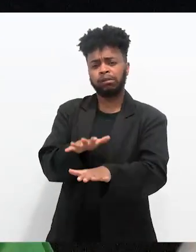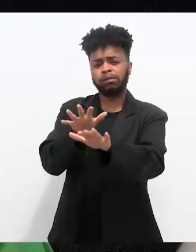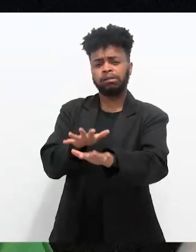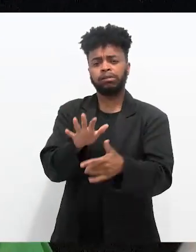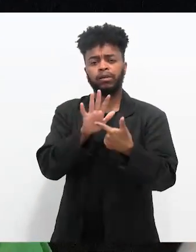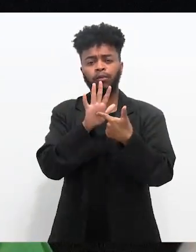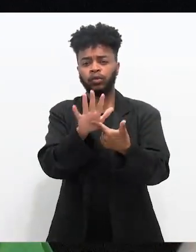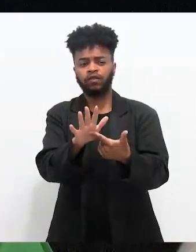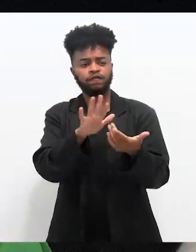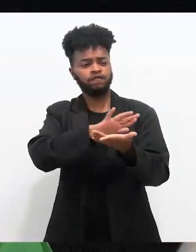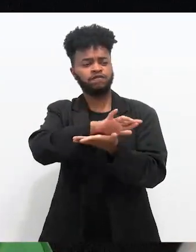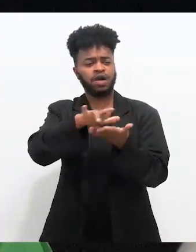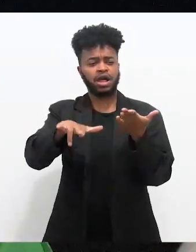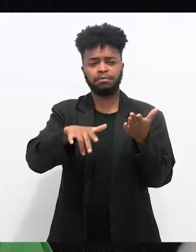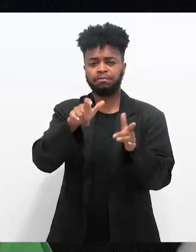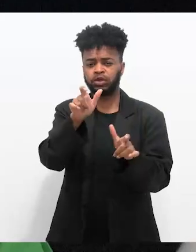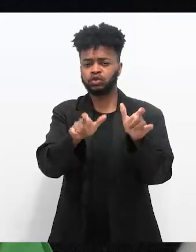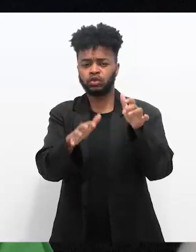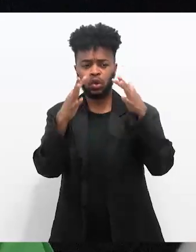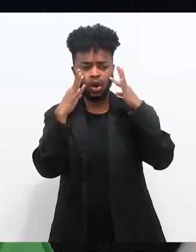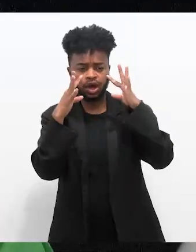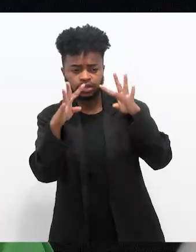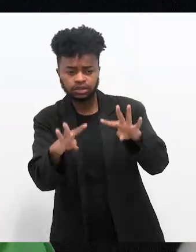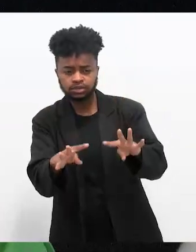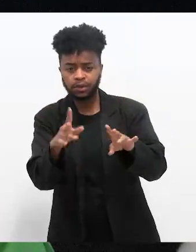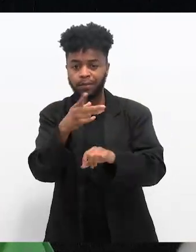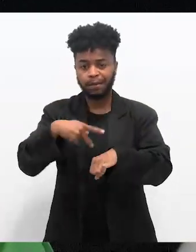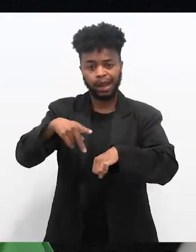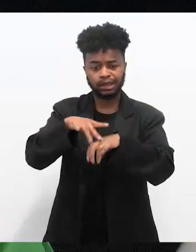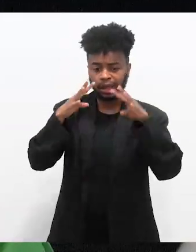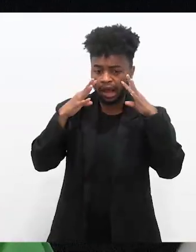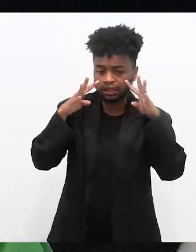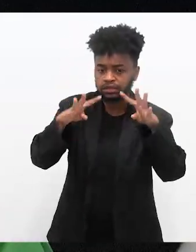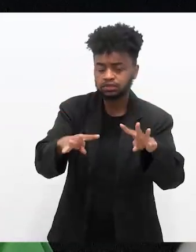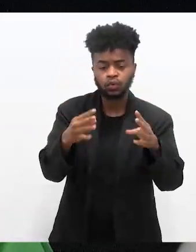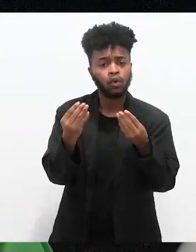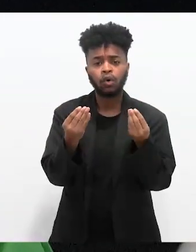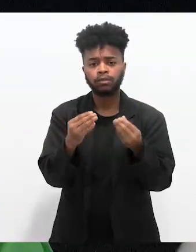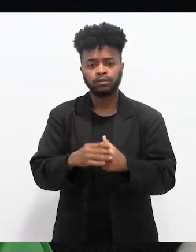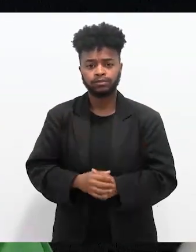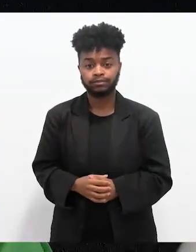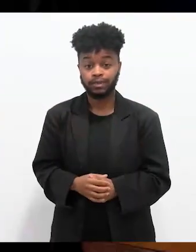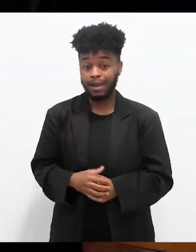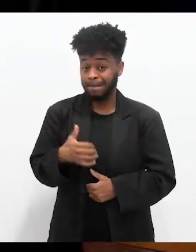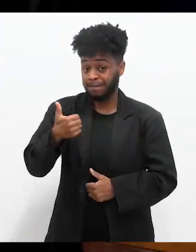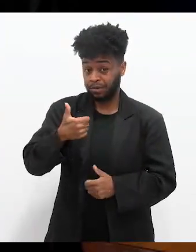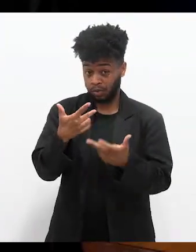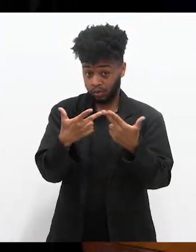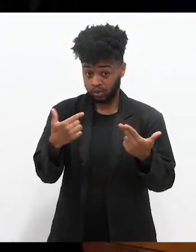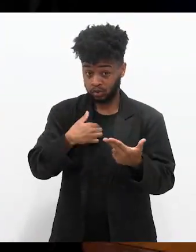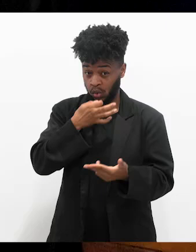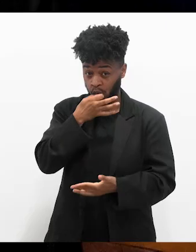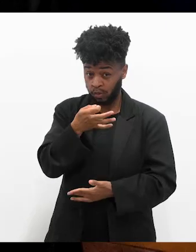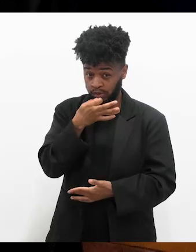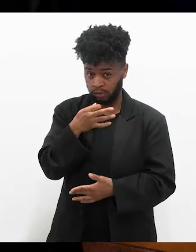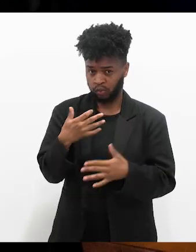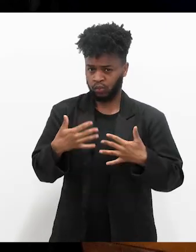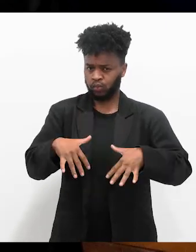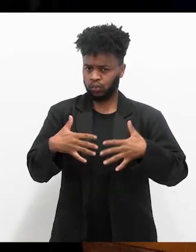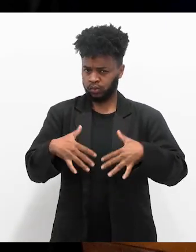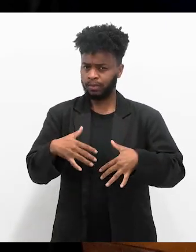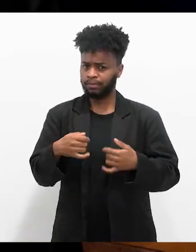Para milhões e milhões de pessoas, países. Primeira coisa que eu comentei quando vi o enredo, eu falei,